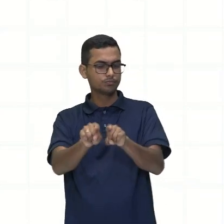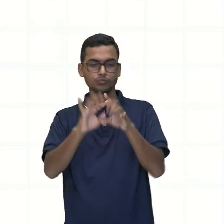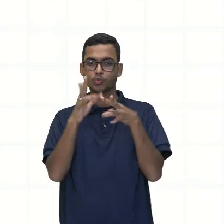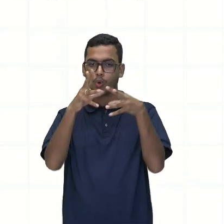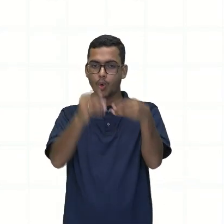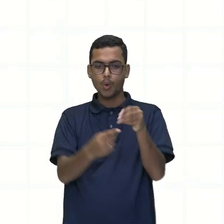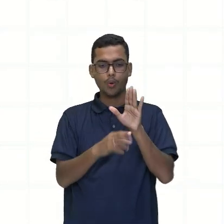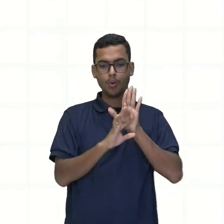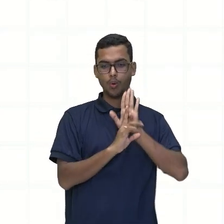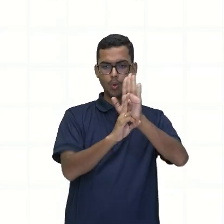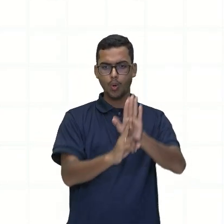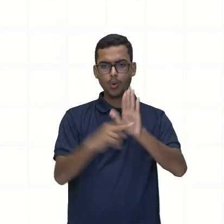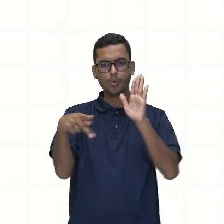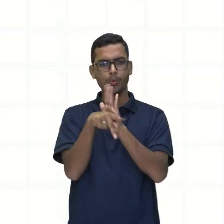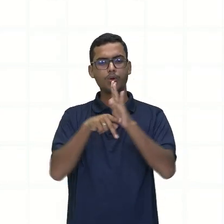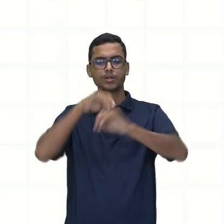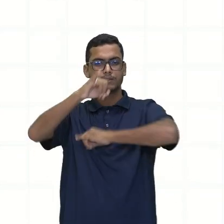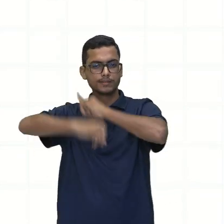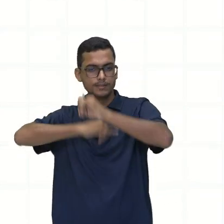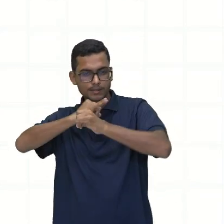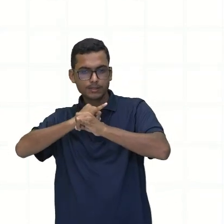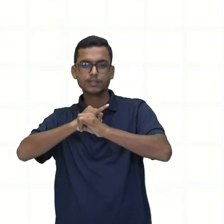são representados como